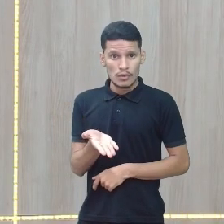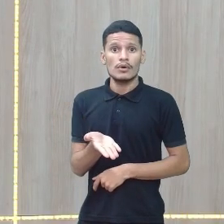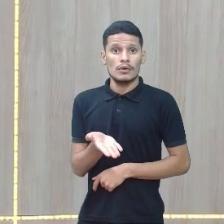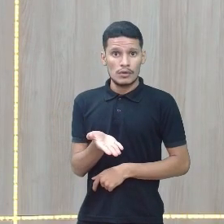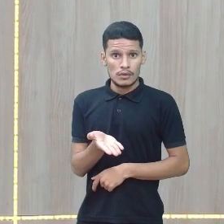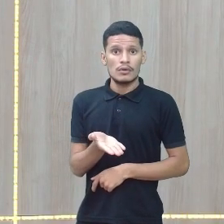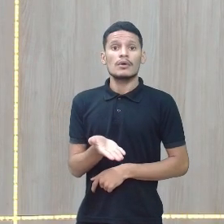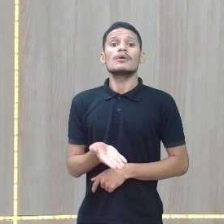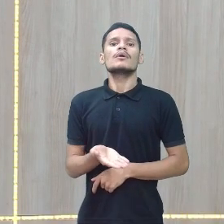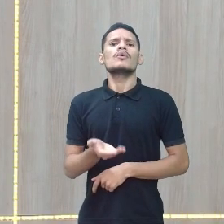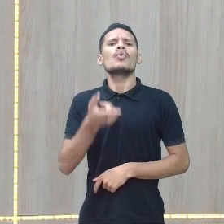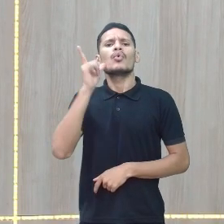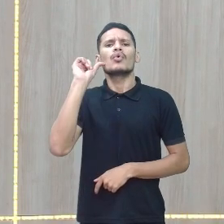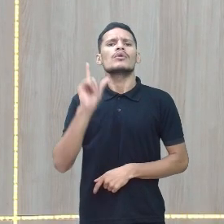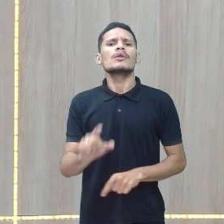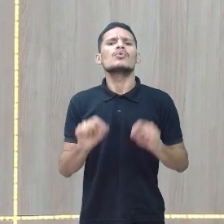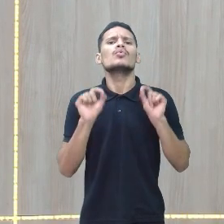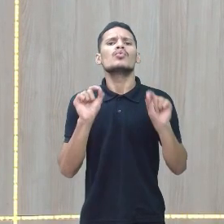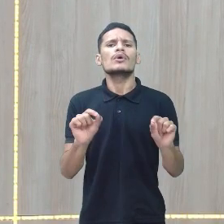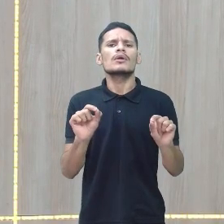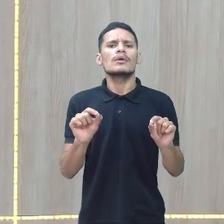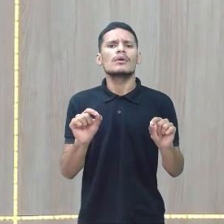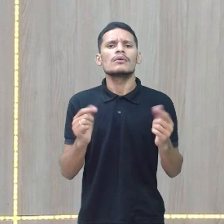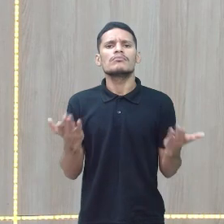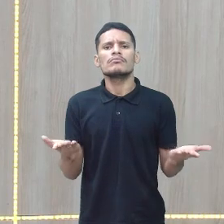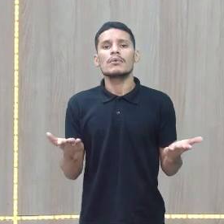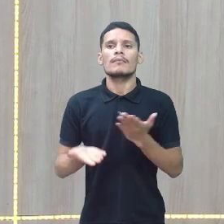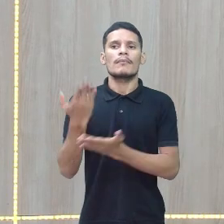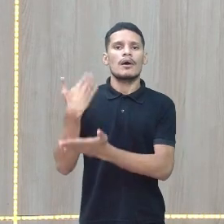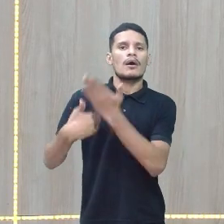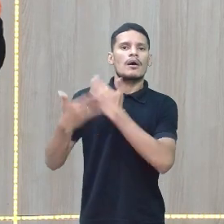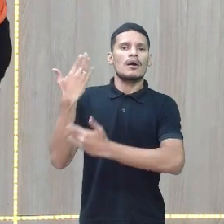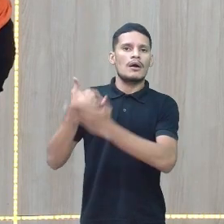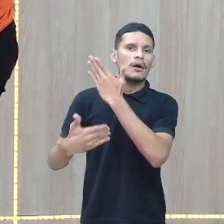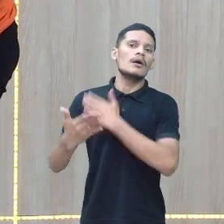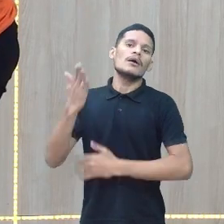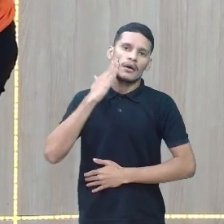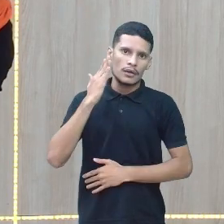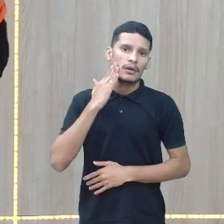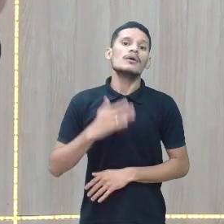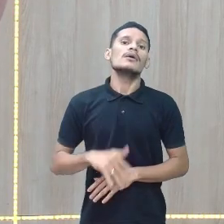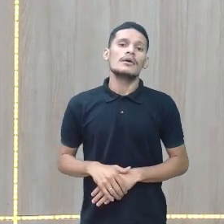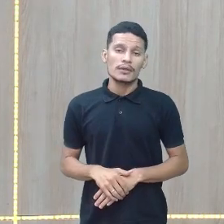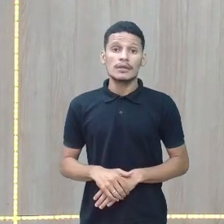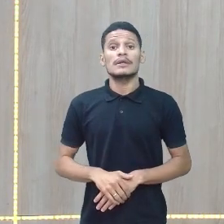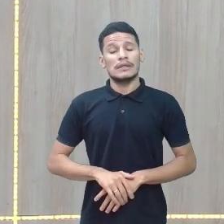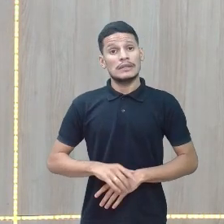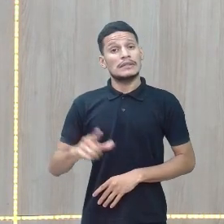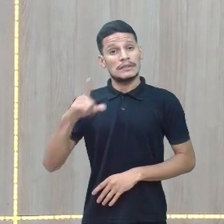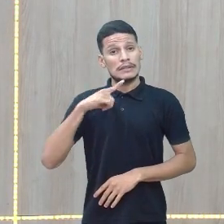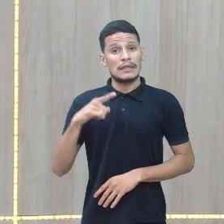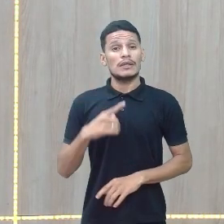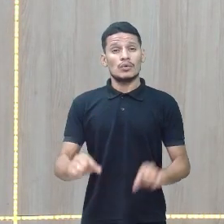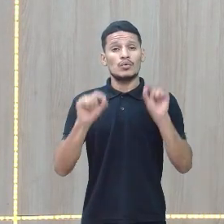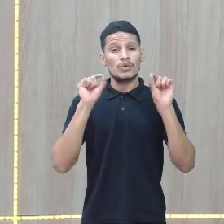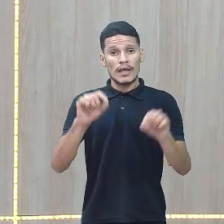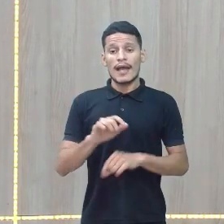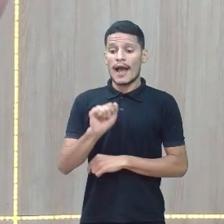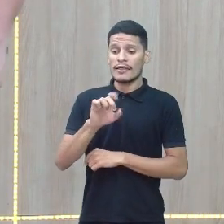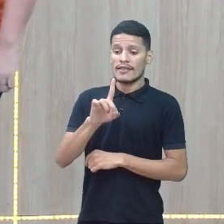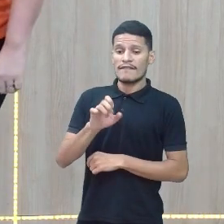a quem? A que tempo? Passado, não é? Então, nós temos aqui um advérbio